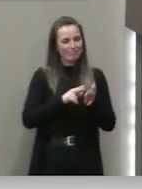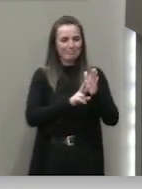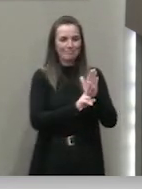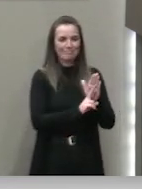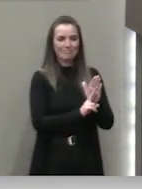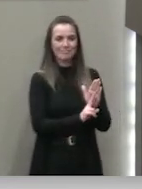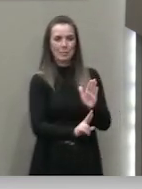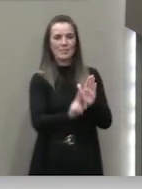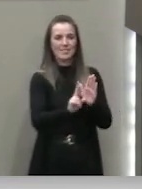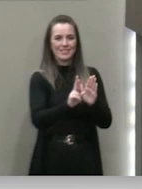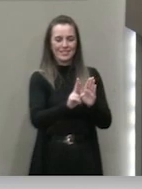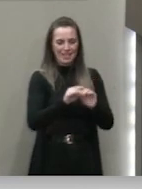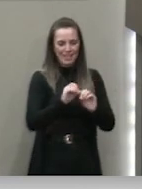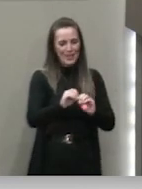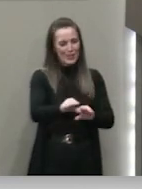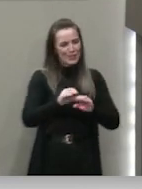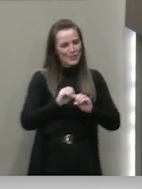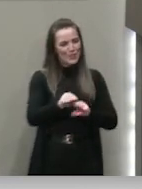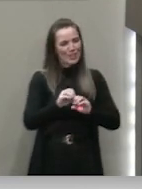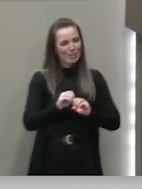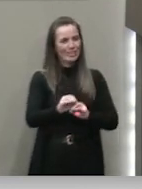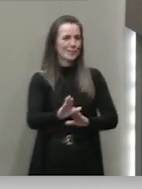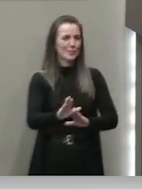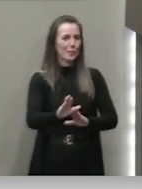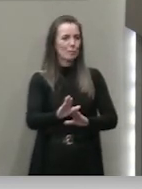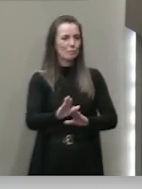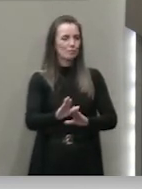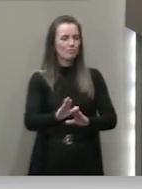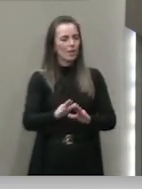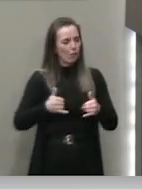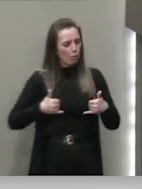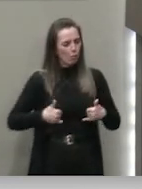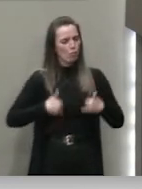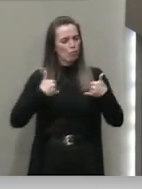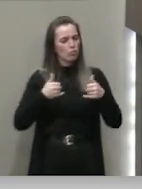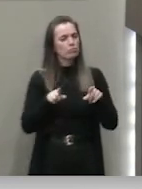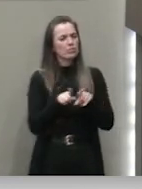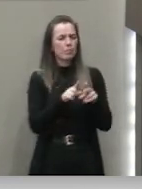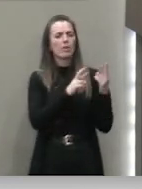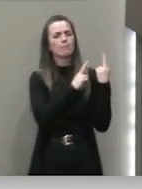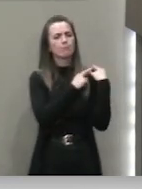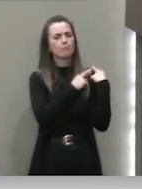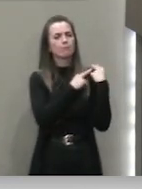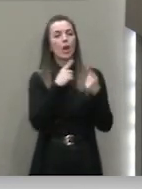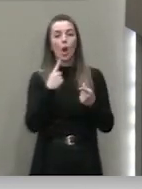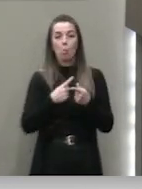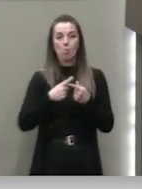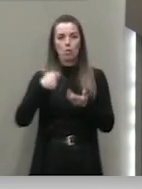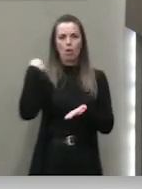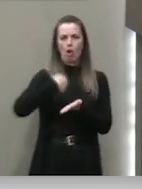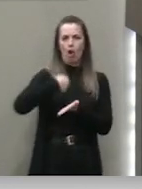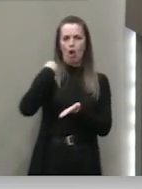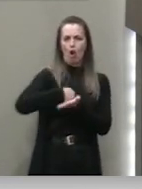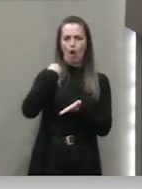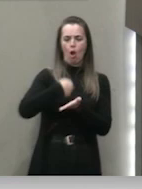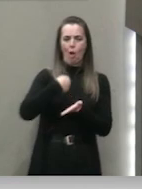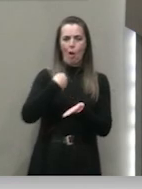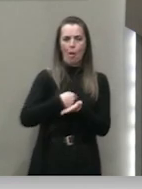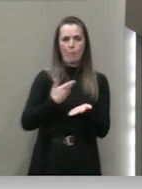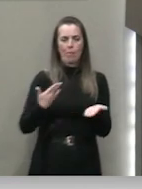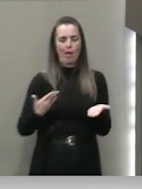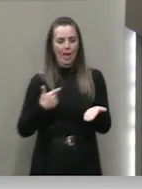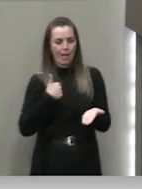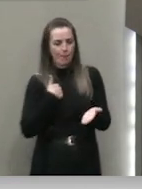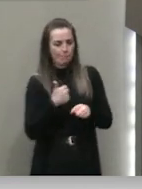represento a educação. Orgulho e responsabilidade, porque nos cobram muito por ser